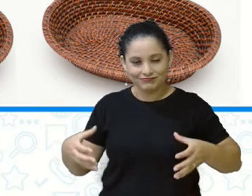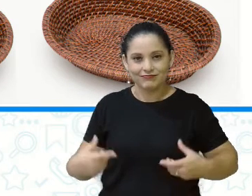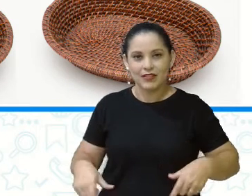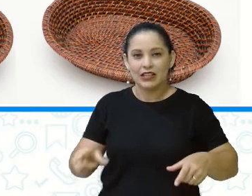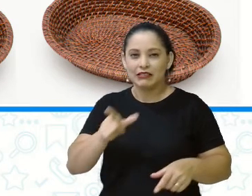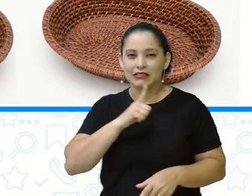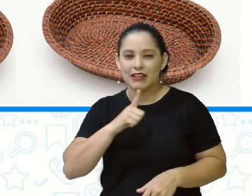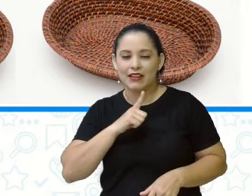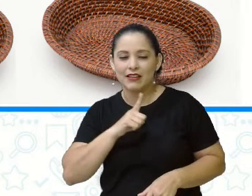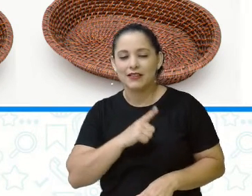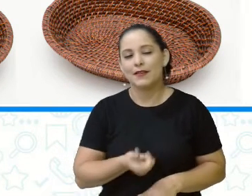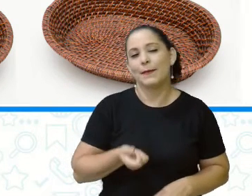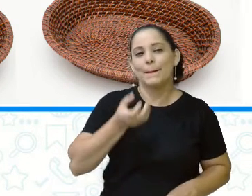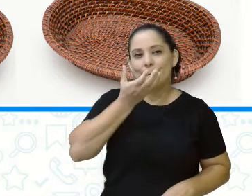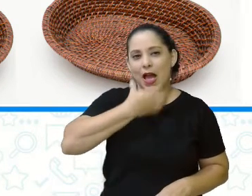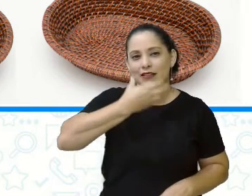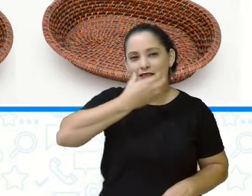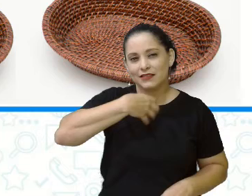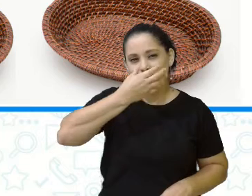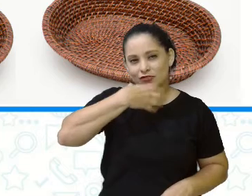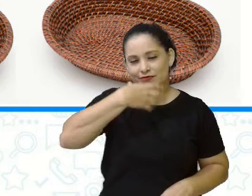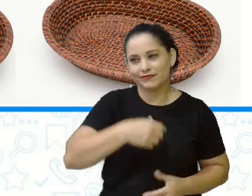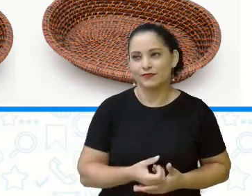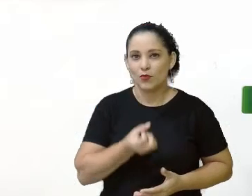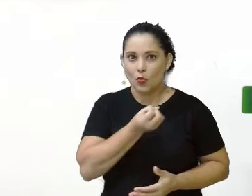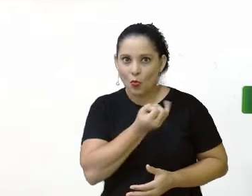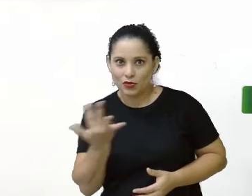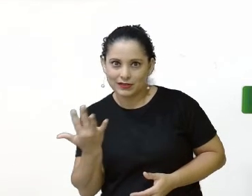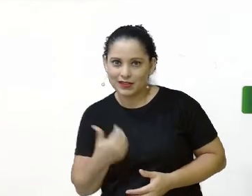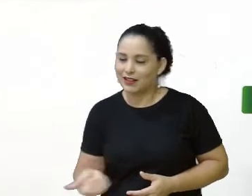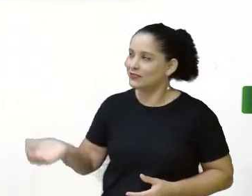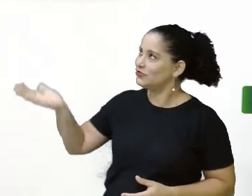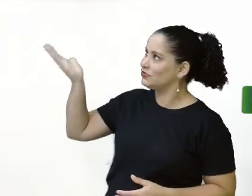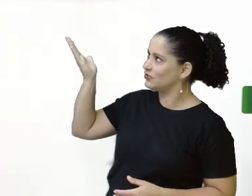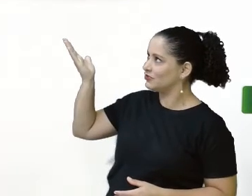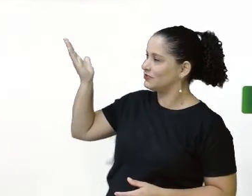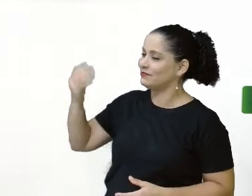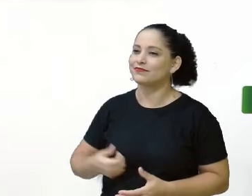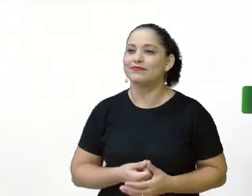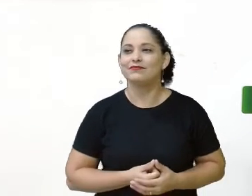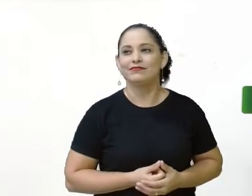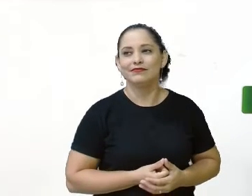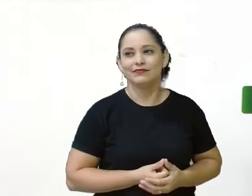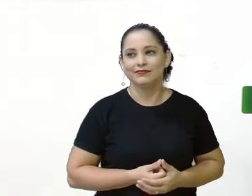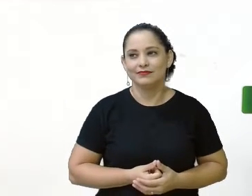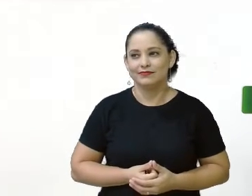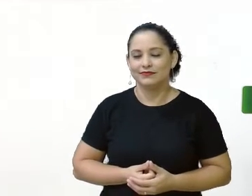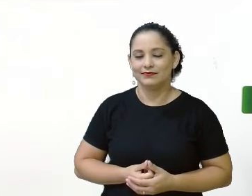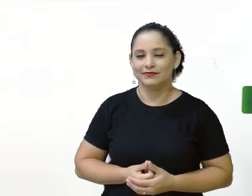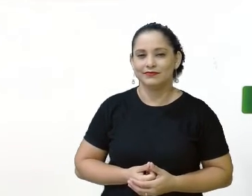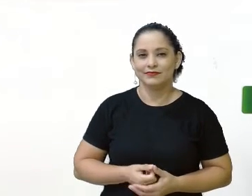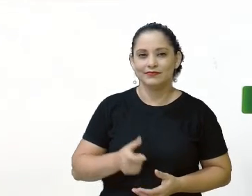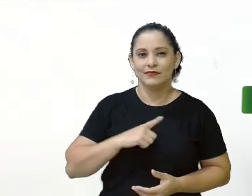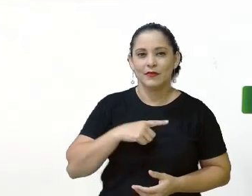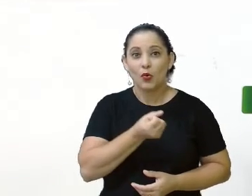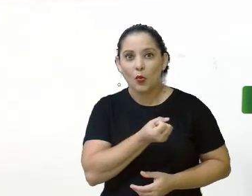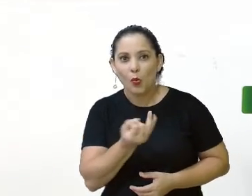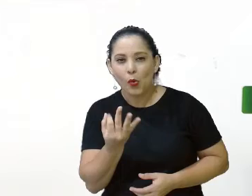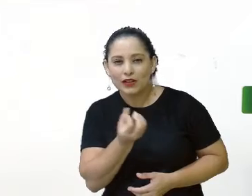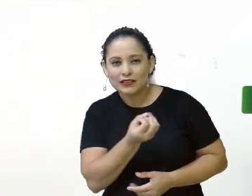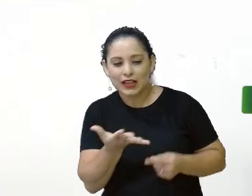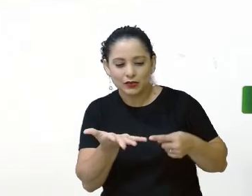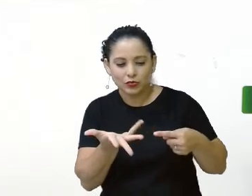comigo. 1, 2, 3, 4, 5, 6, 7, 8, 9, 10, 11, 12,